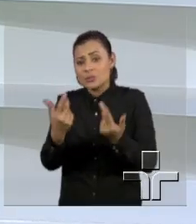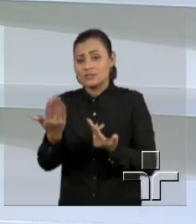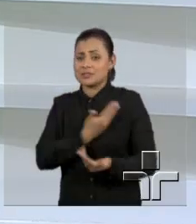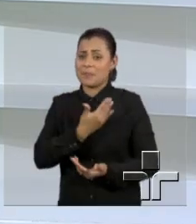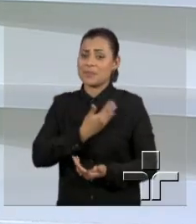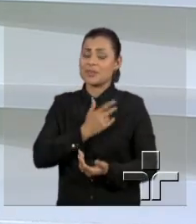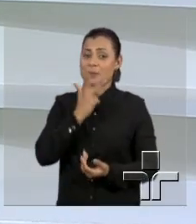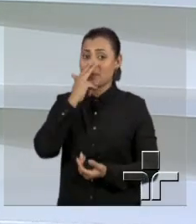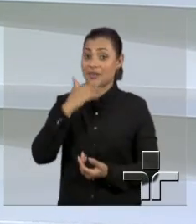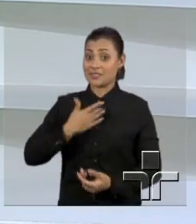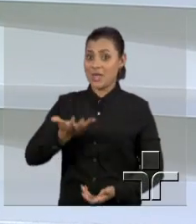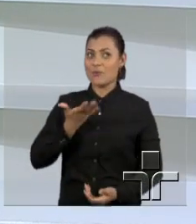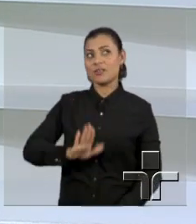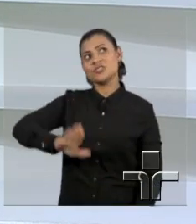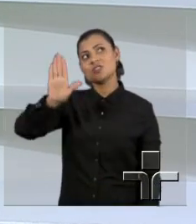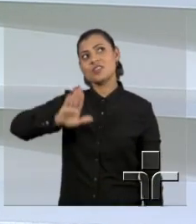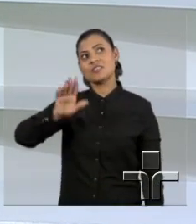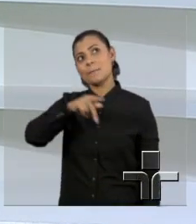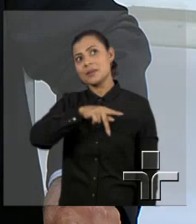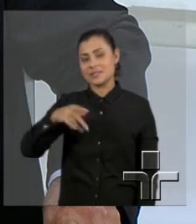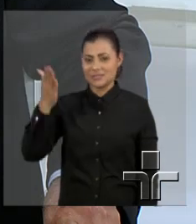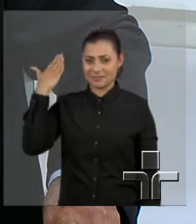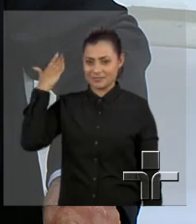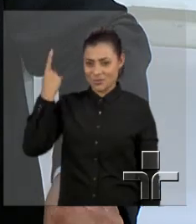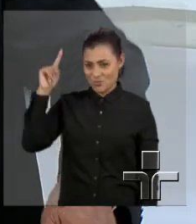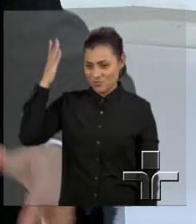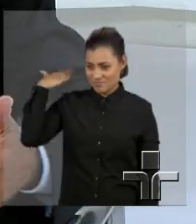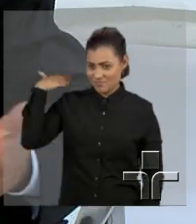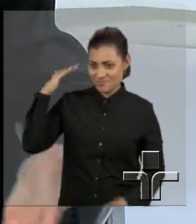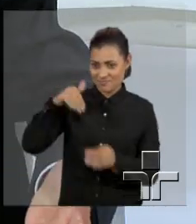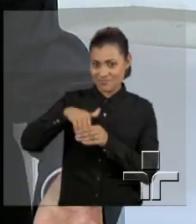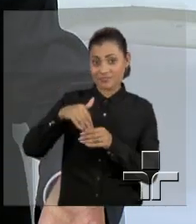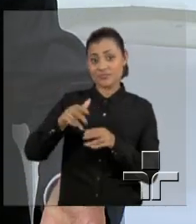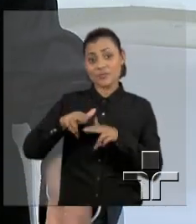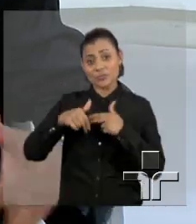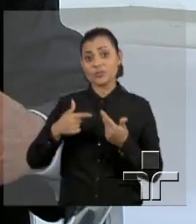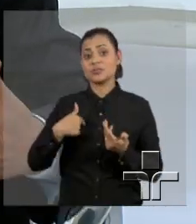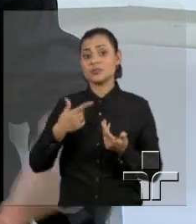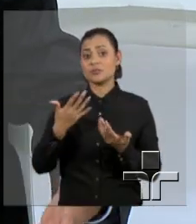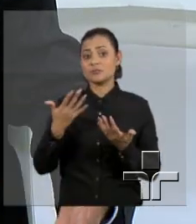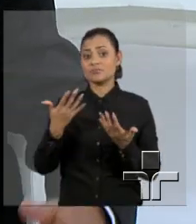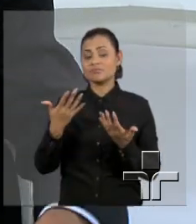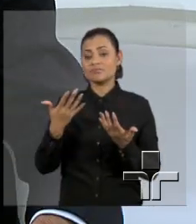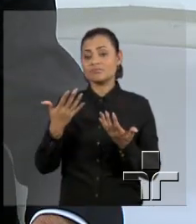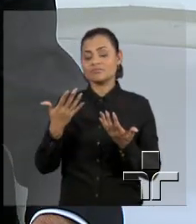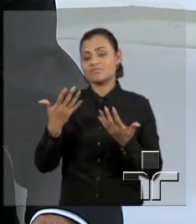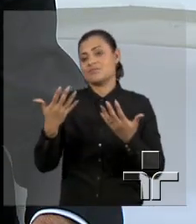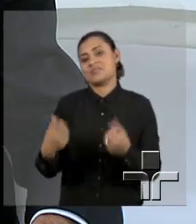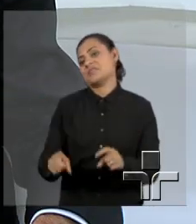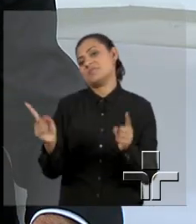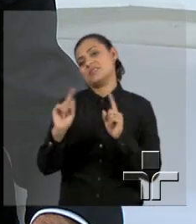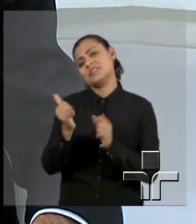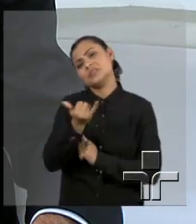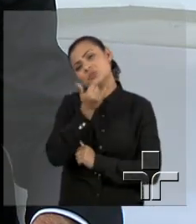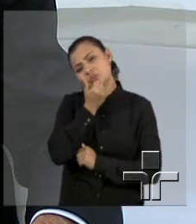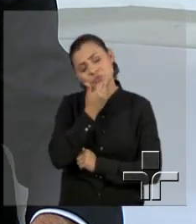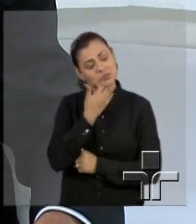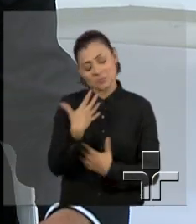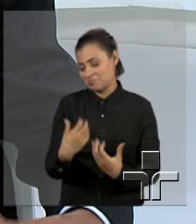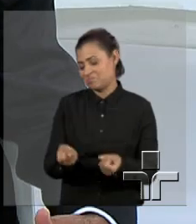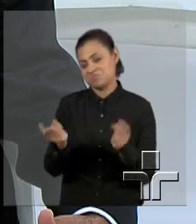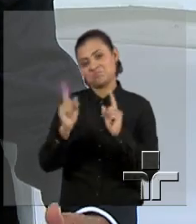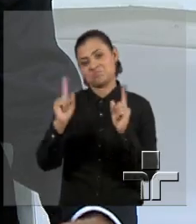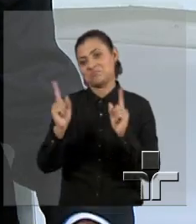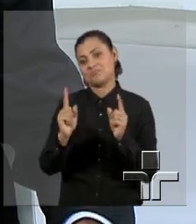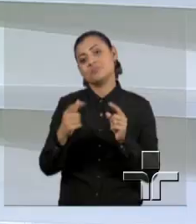a me candidatar a presidente da República na última eleição, eu declinei do convite, pedindo mil desculpas,